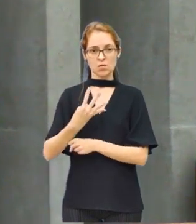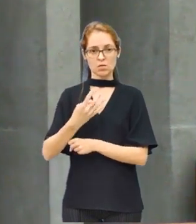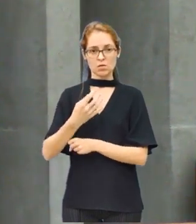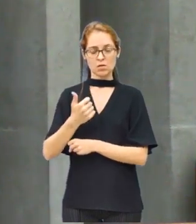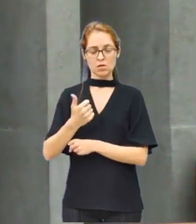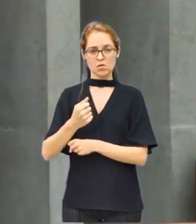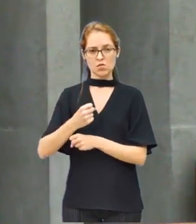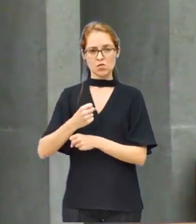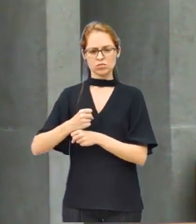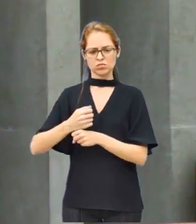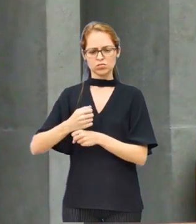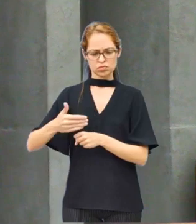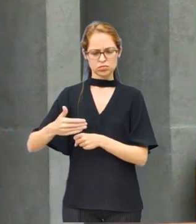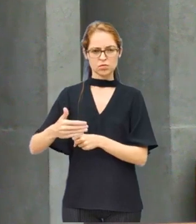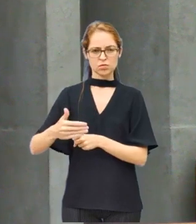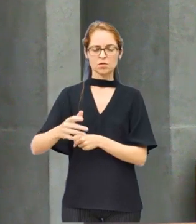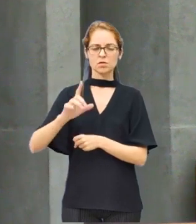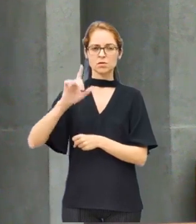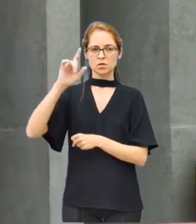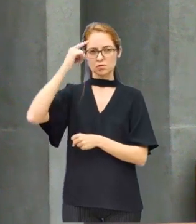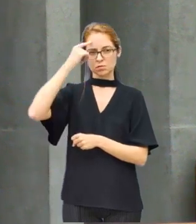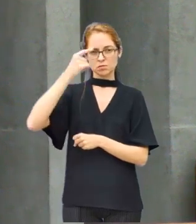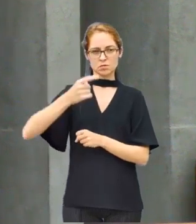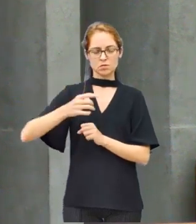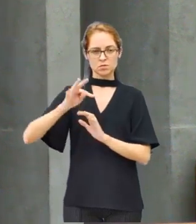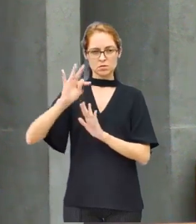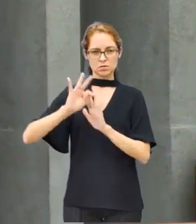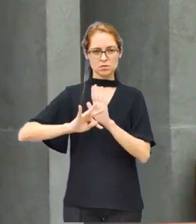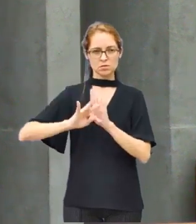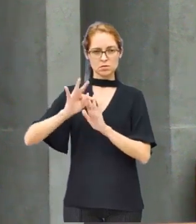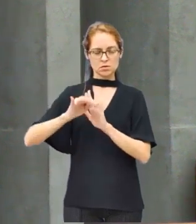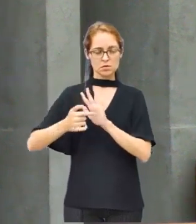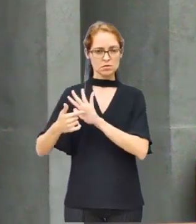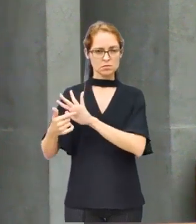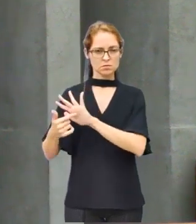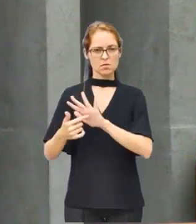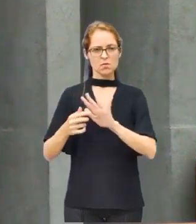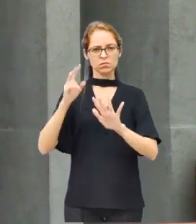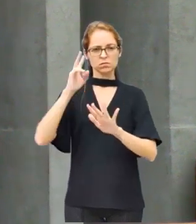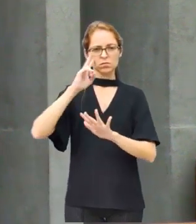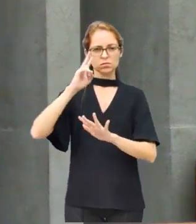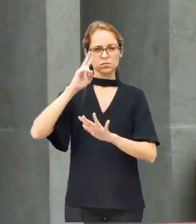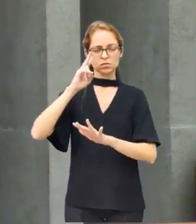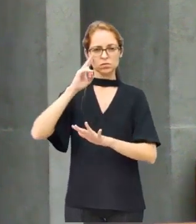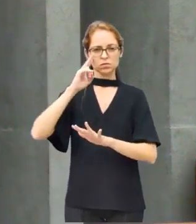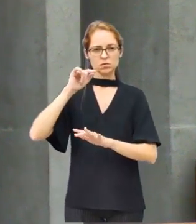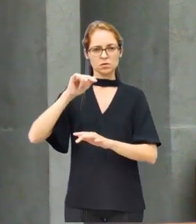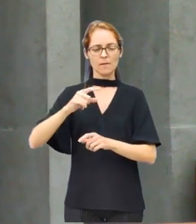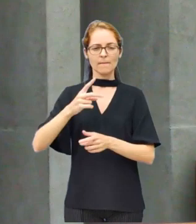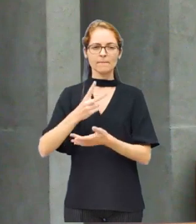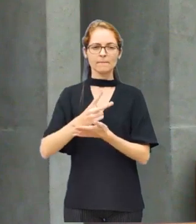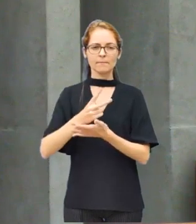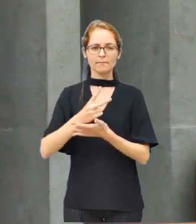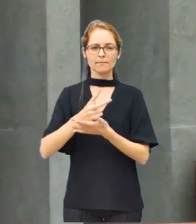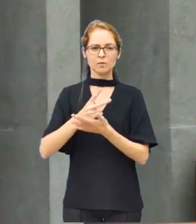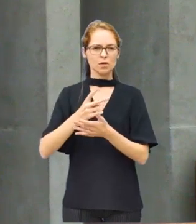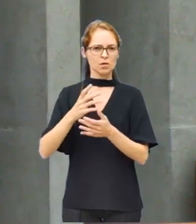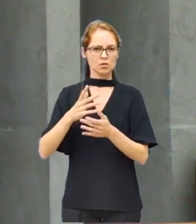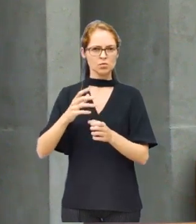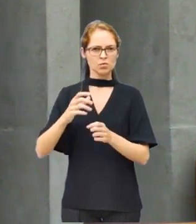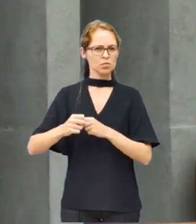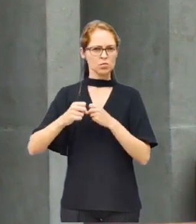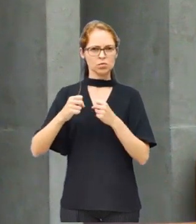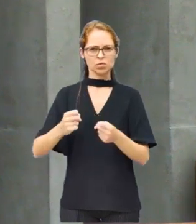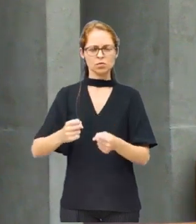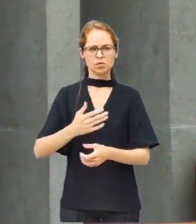sob a ordem do Senhor. Mas o texto vai nos dizer que apesar de ser um grande governante, um grande